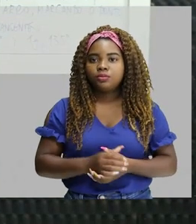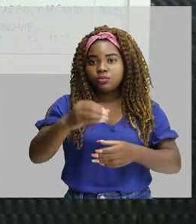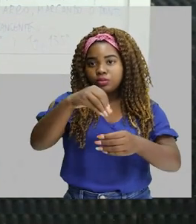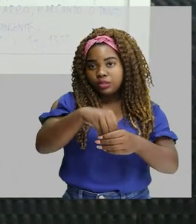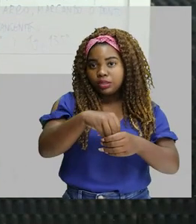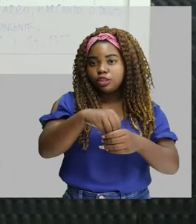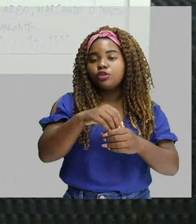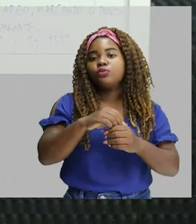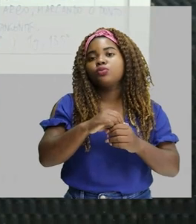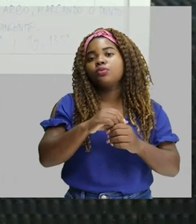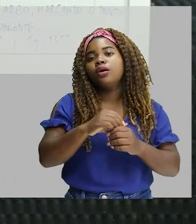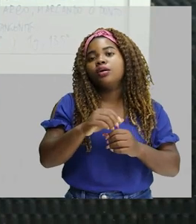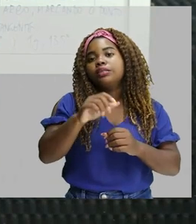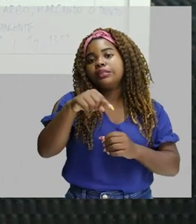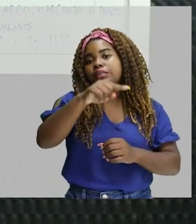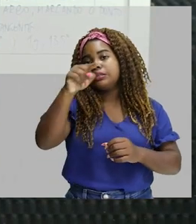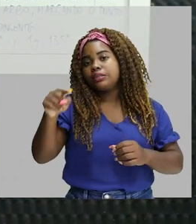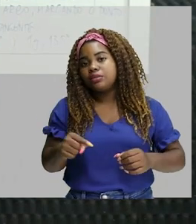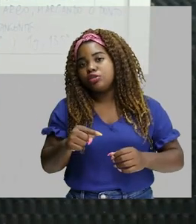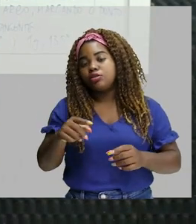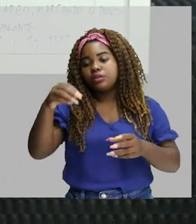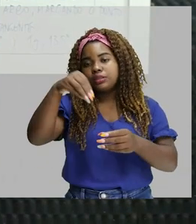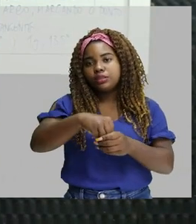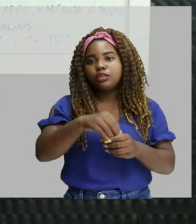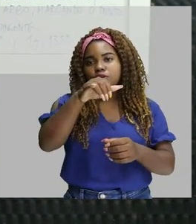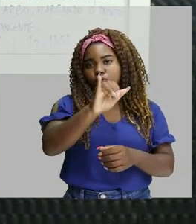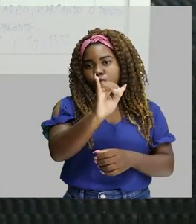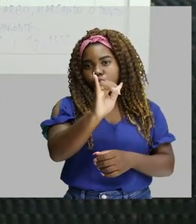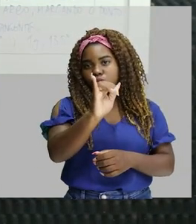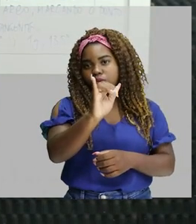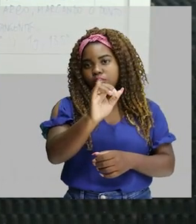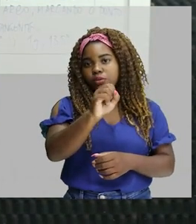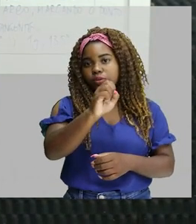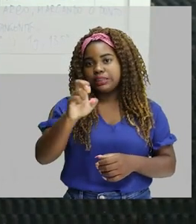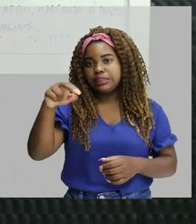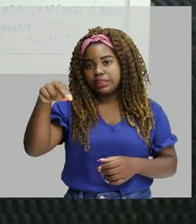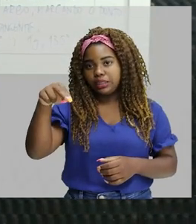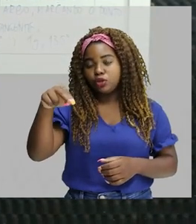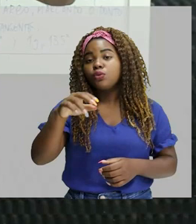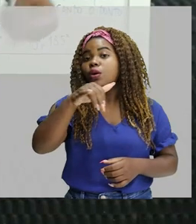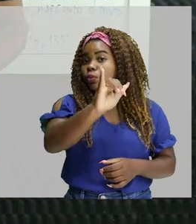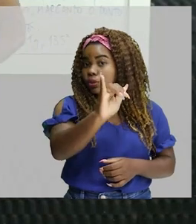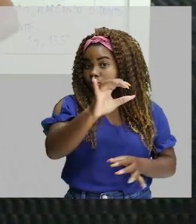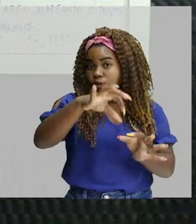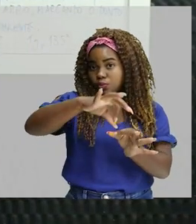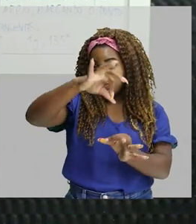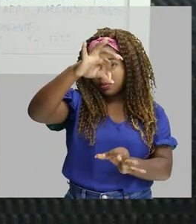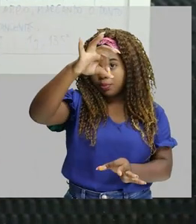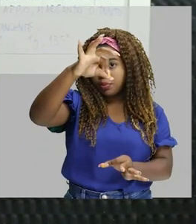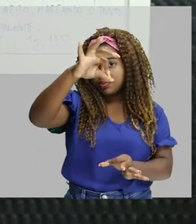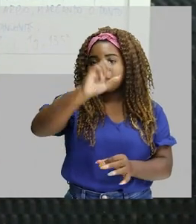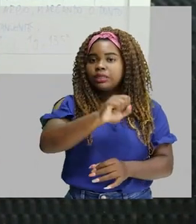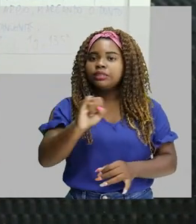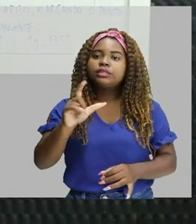né então o valor dele no eixo Y o seno é o eixo Y então se eu tiver um arco que eu quero saber